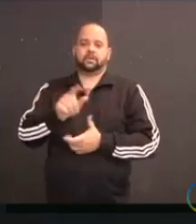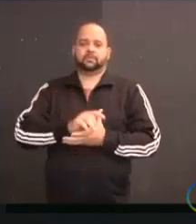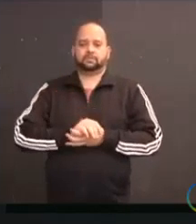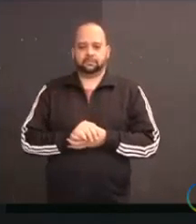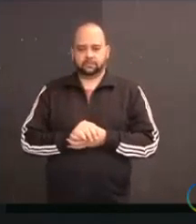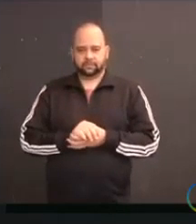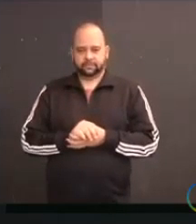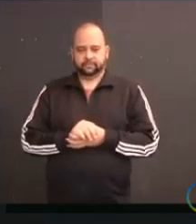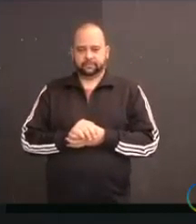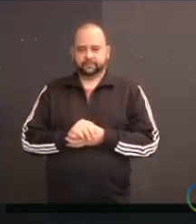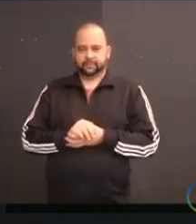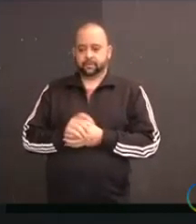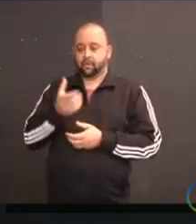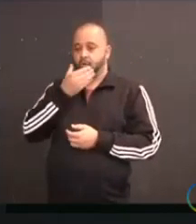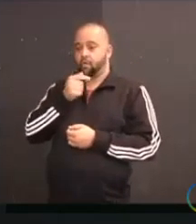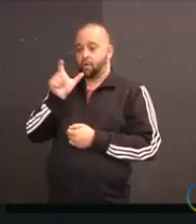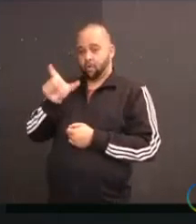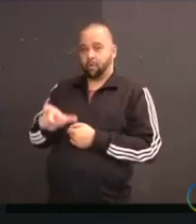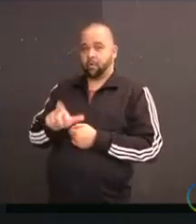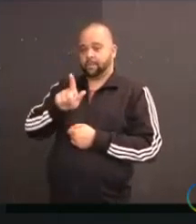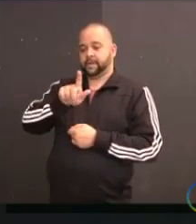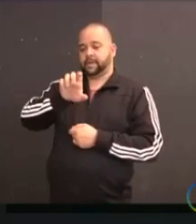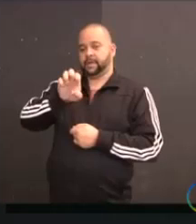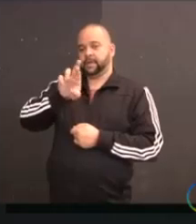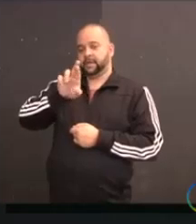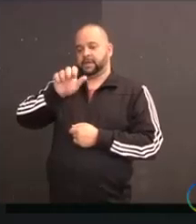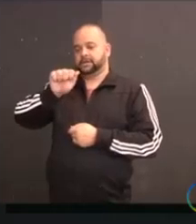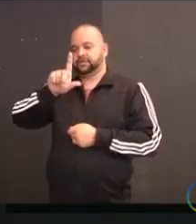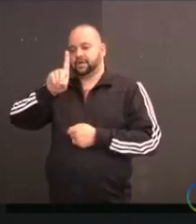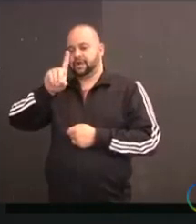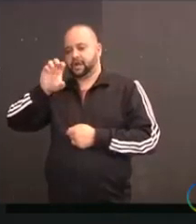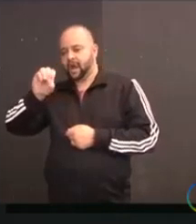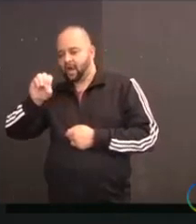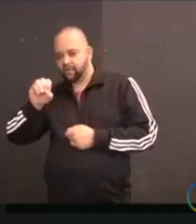o Geraldo não é, o Geraldinho não é, o John não é,